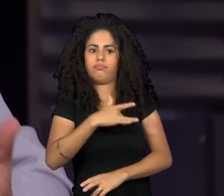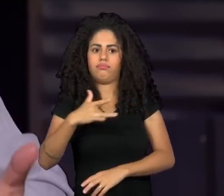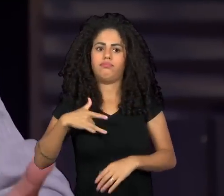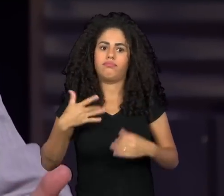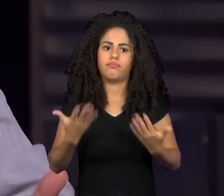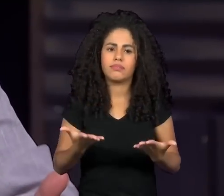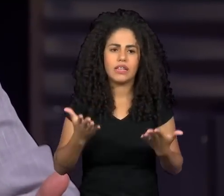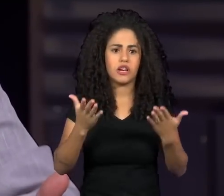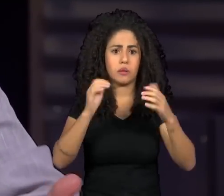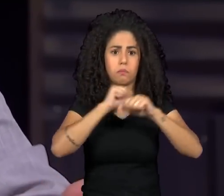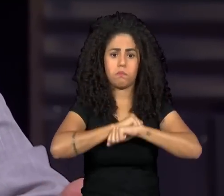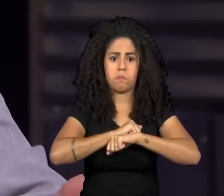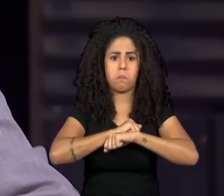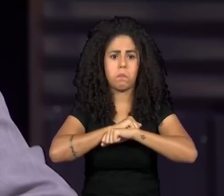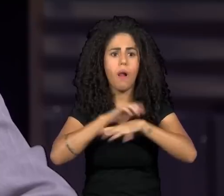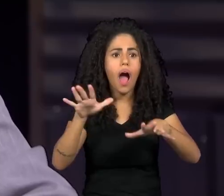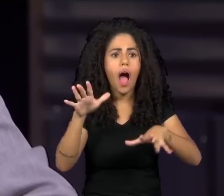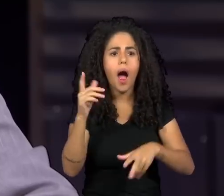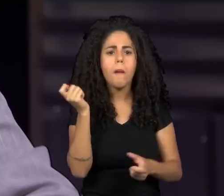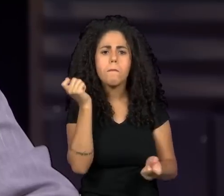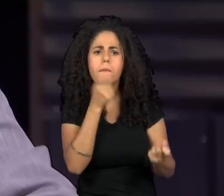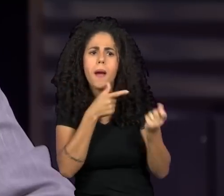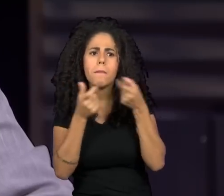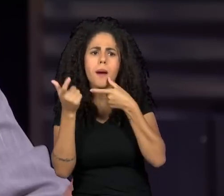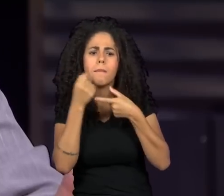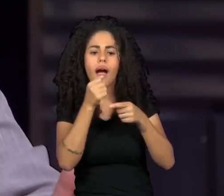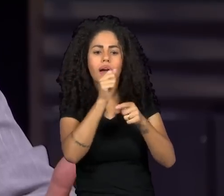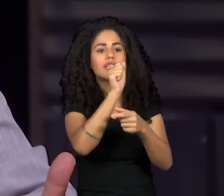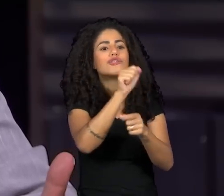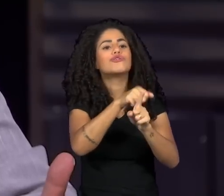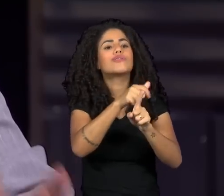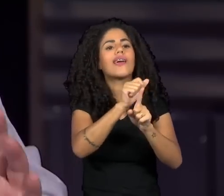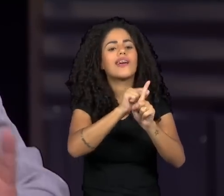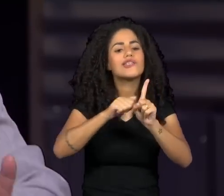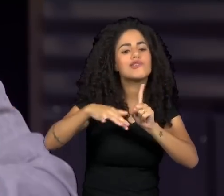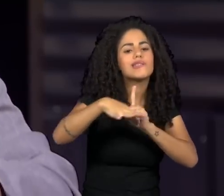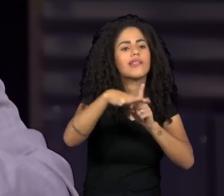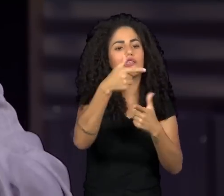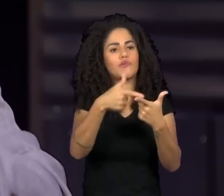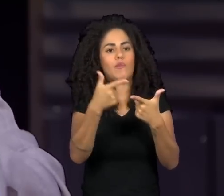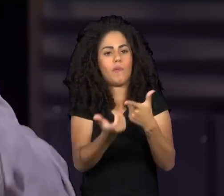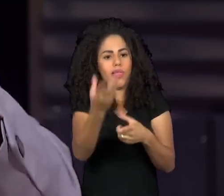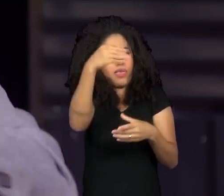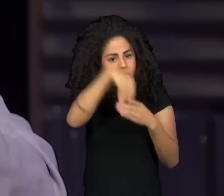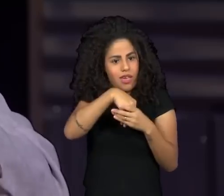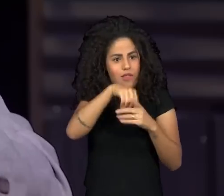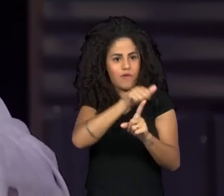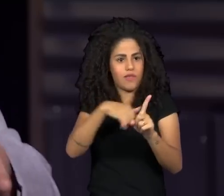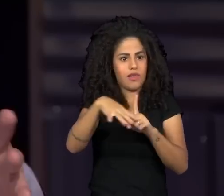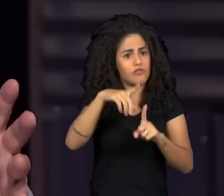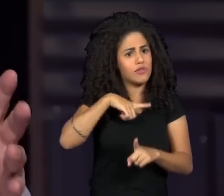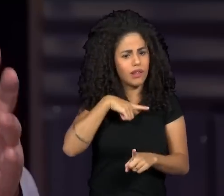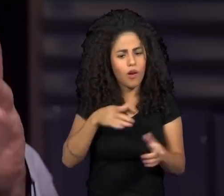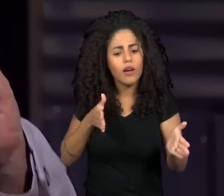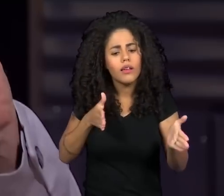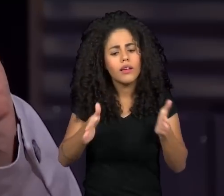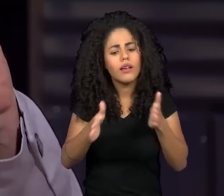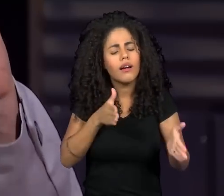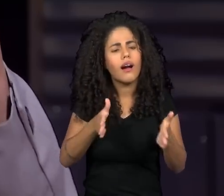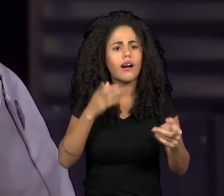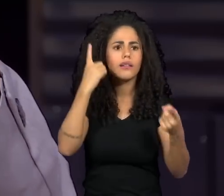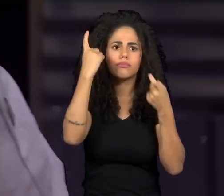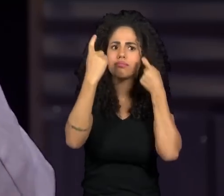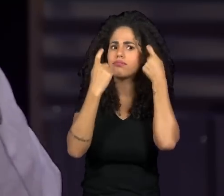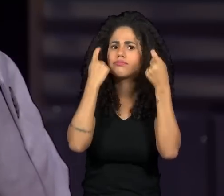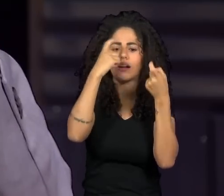comédia escancara um fato social, ela talvez, nesse momento doido que a gente vive do